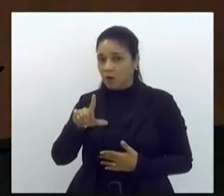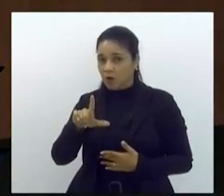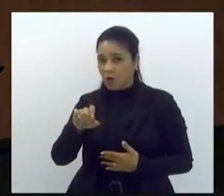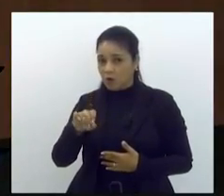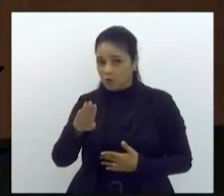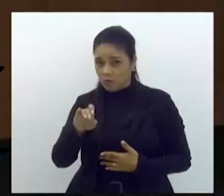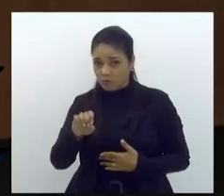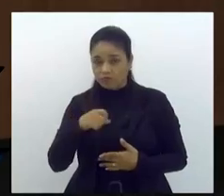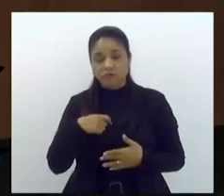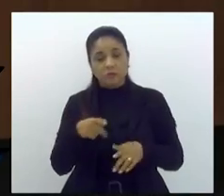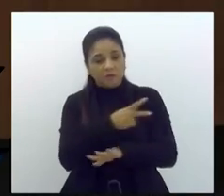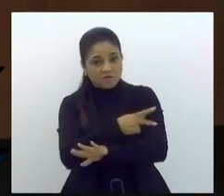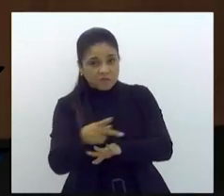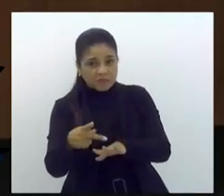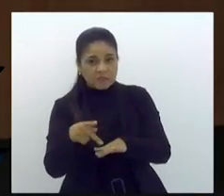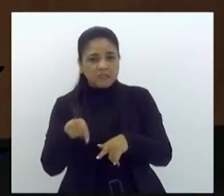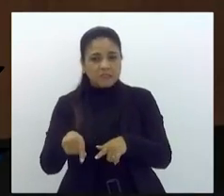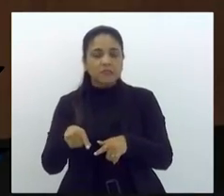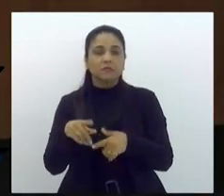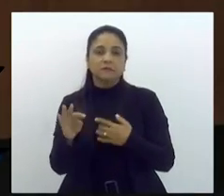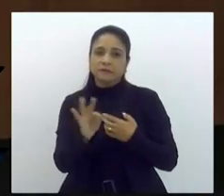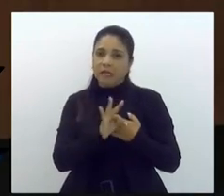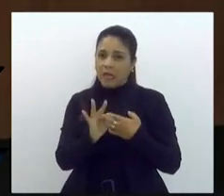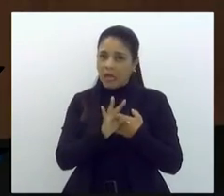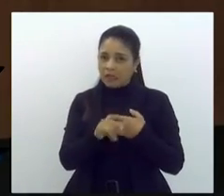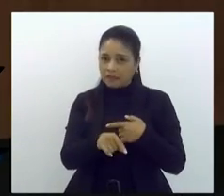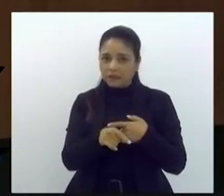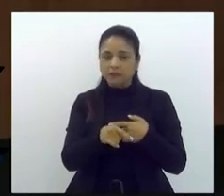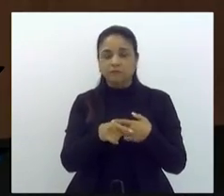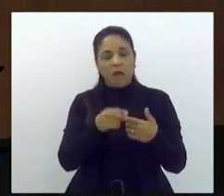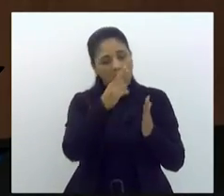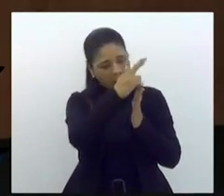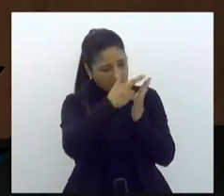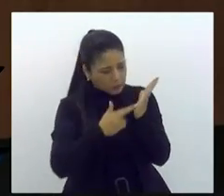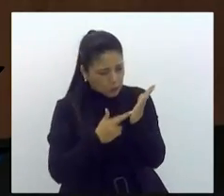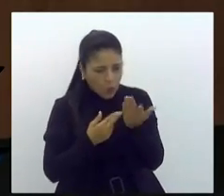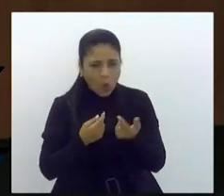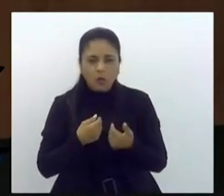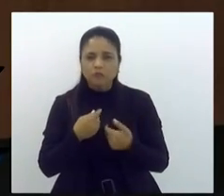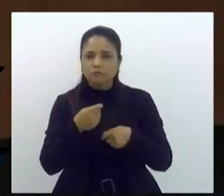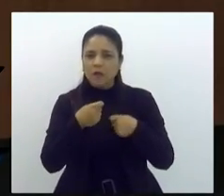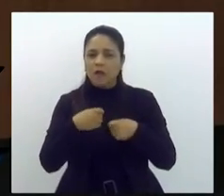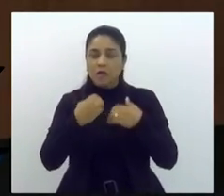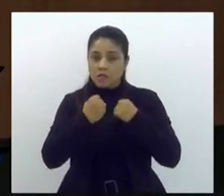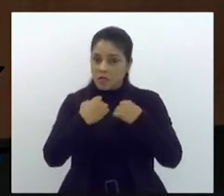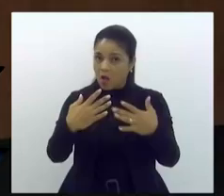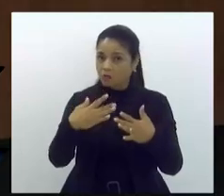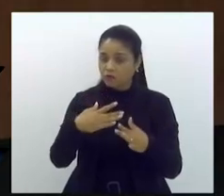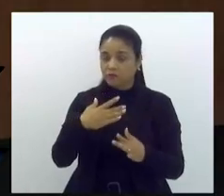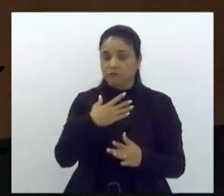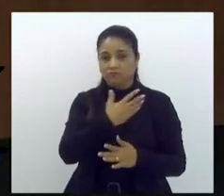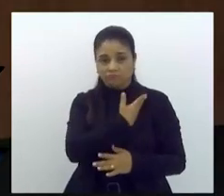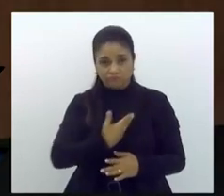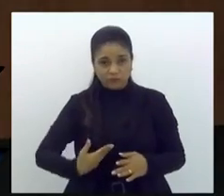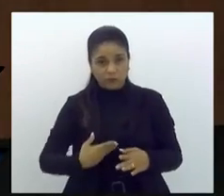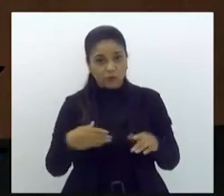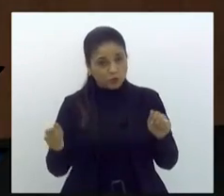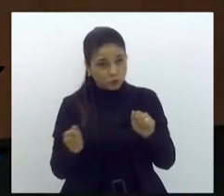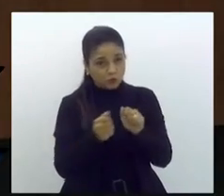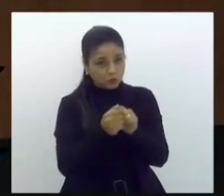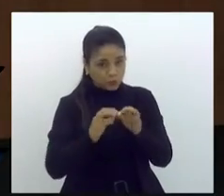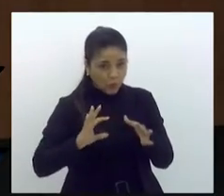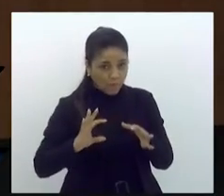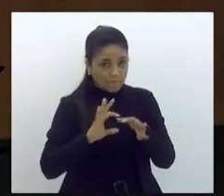técnica a esse equipamento dos próximos dias para produzir relatório além da audiência pública então quero Celebrar aqui